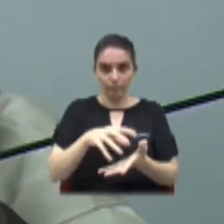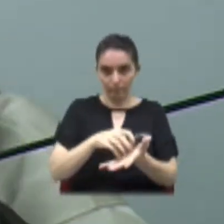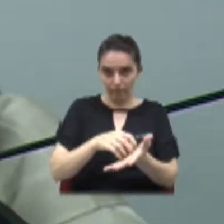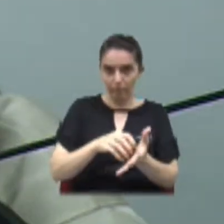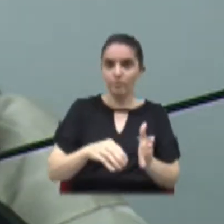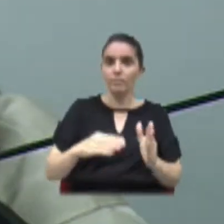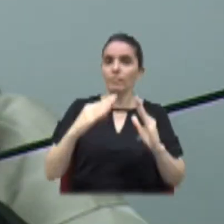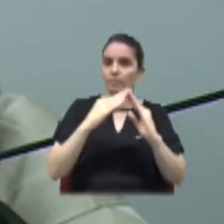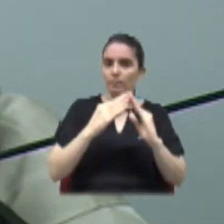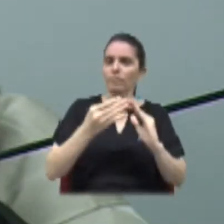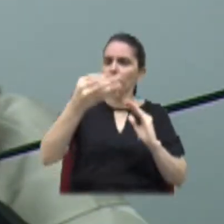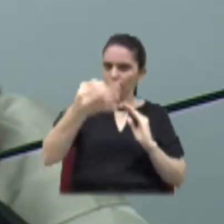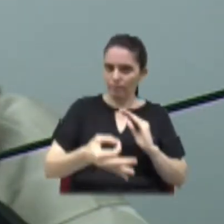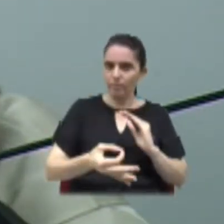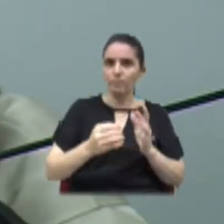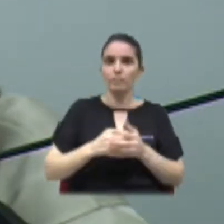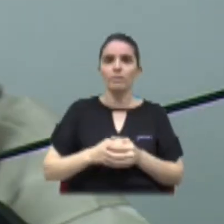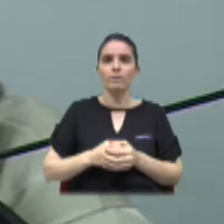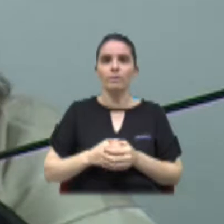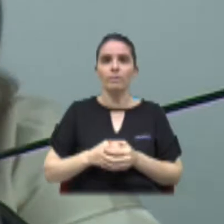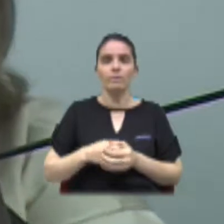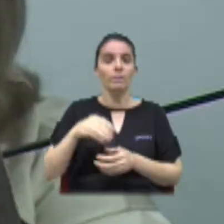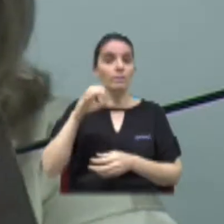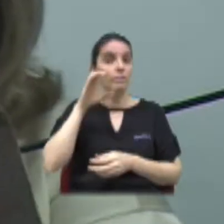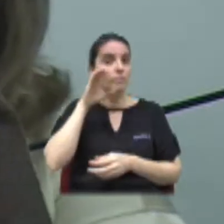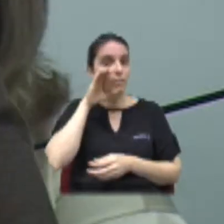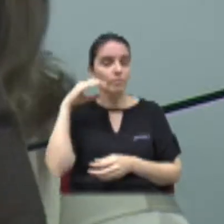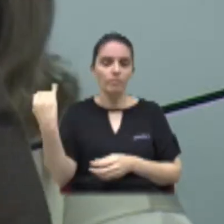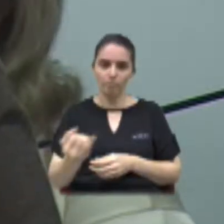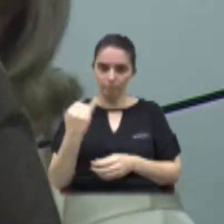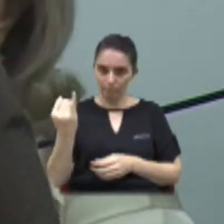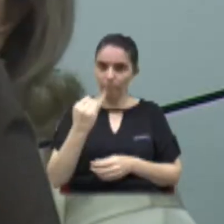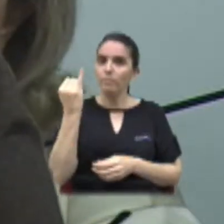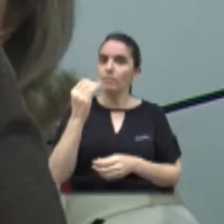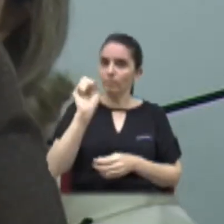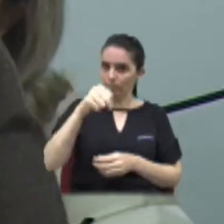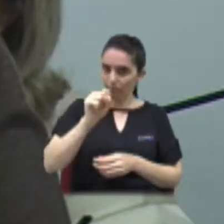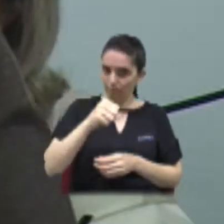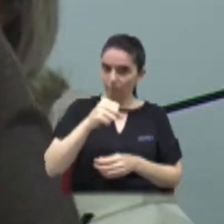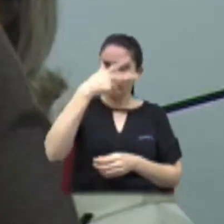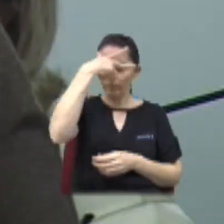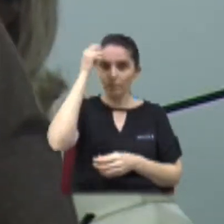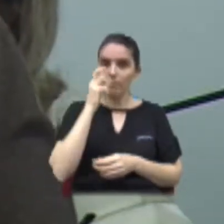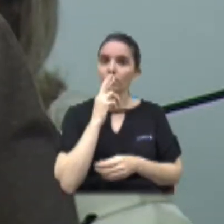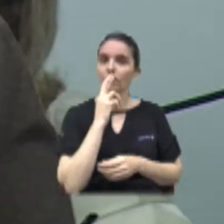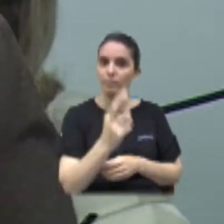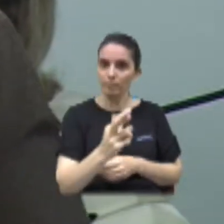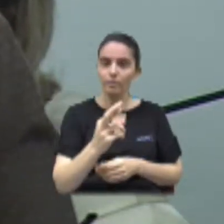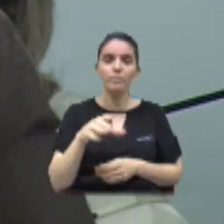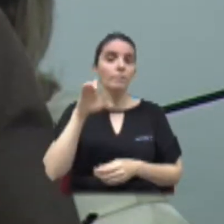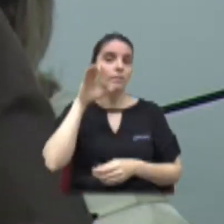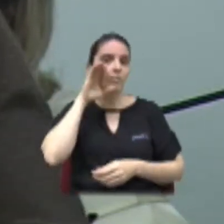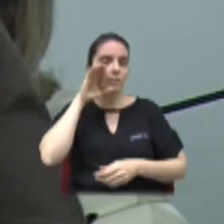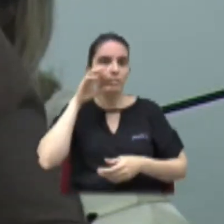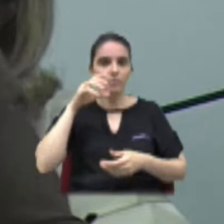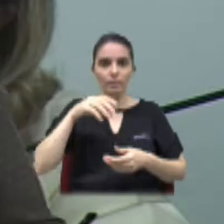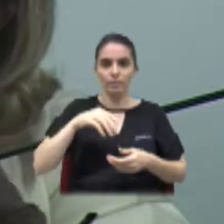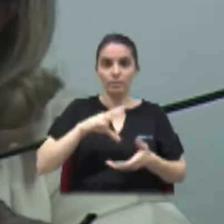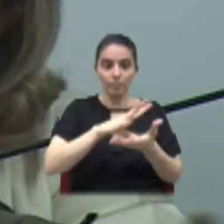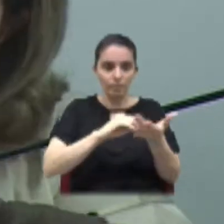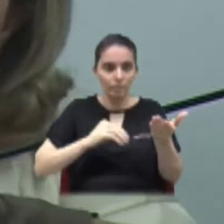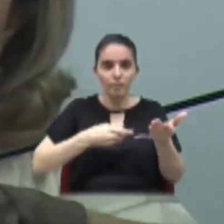eu moro na cidade há tantos anos, e como que eu faço para conseguir? Eu nunca consegui. E isso daí